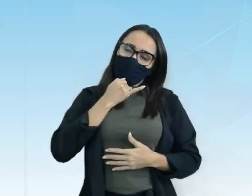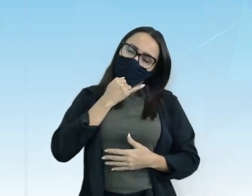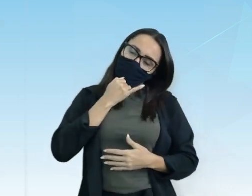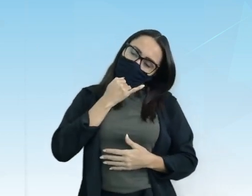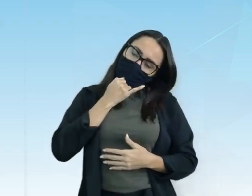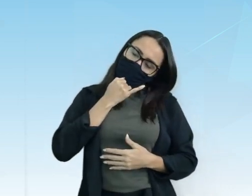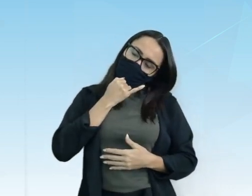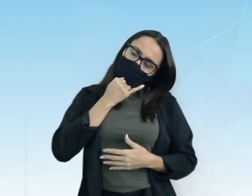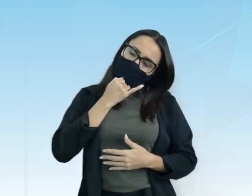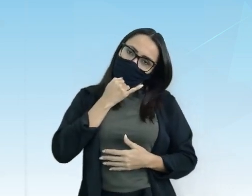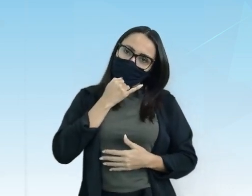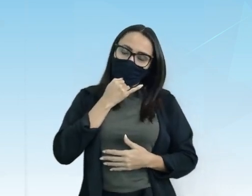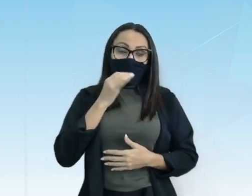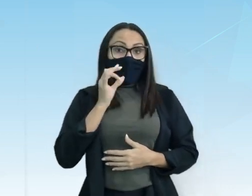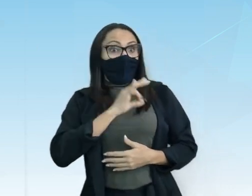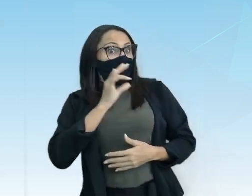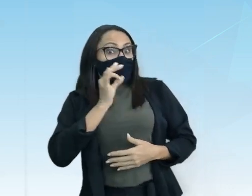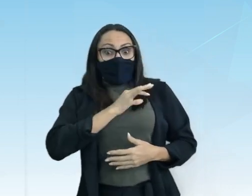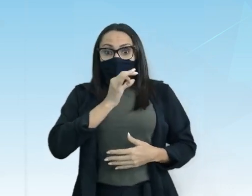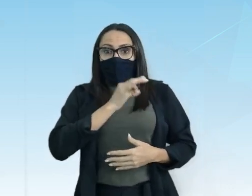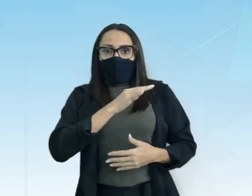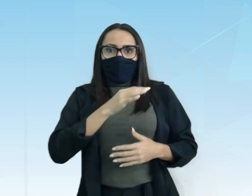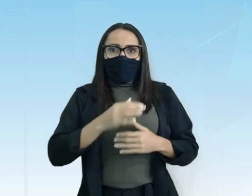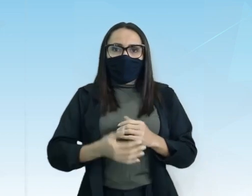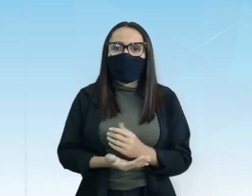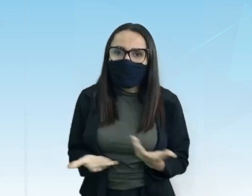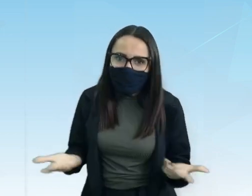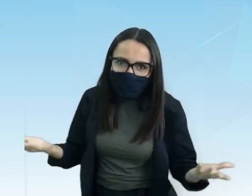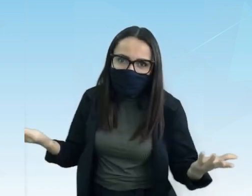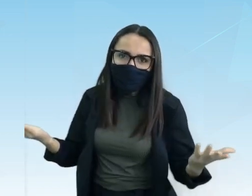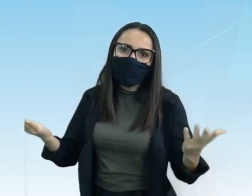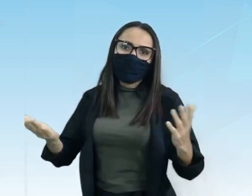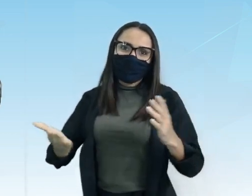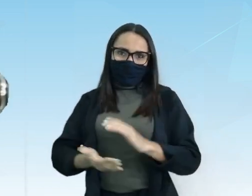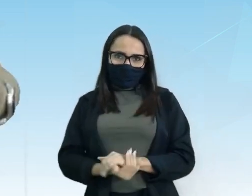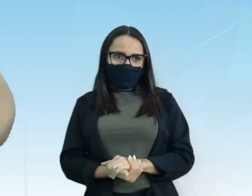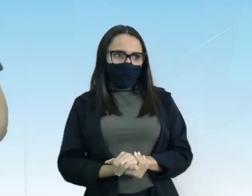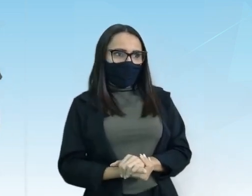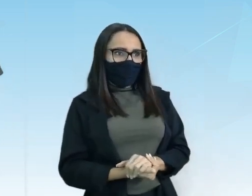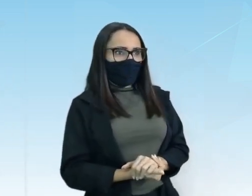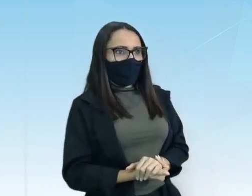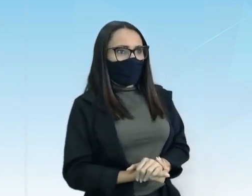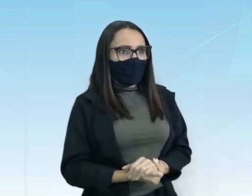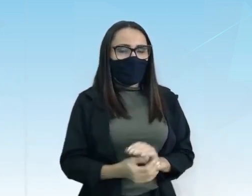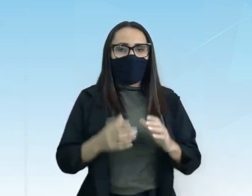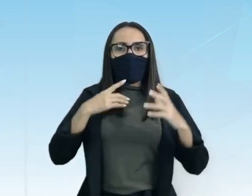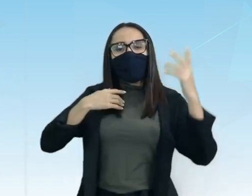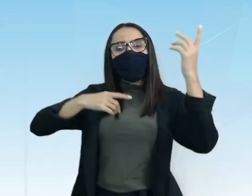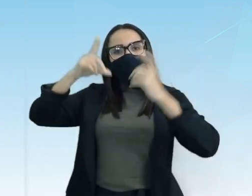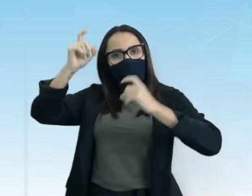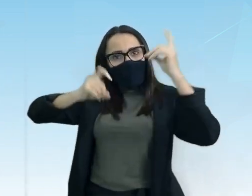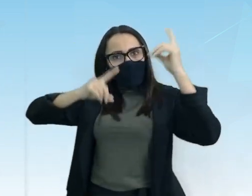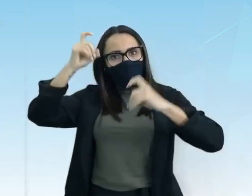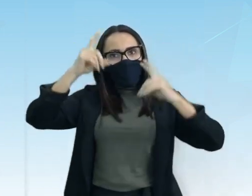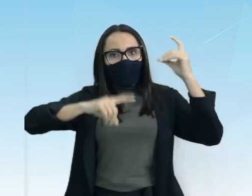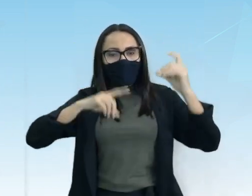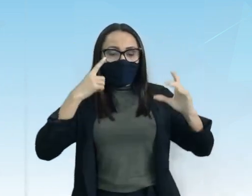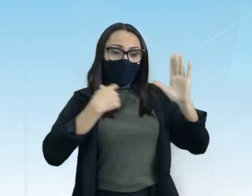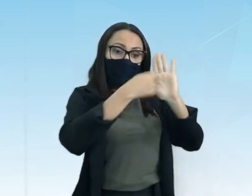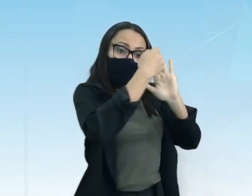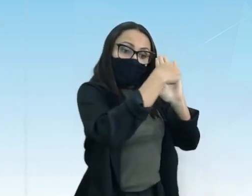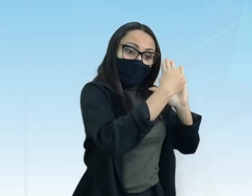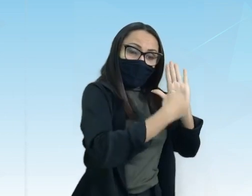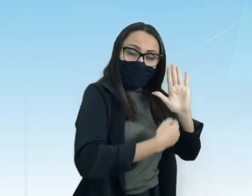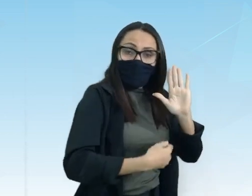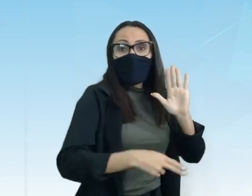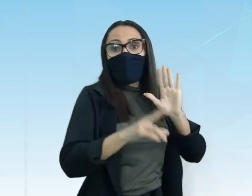tristeza, medo. Então vejam só, olha aí, são essas expressões. Na língua escrita,